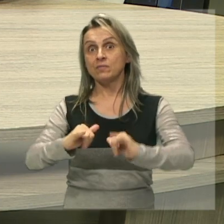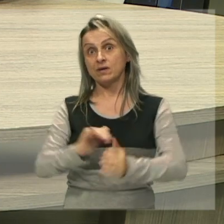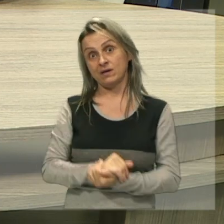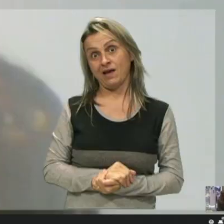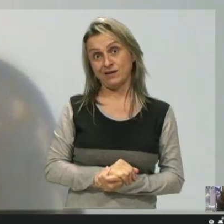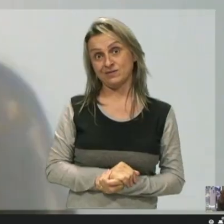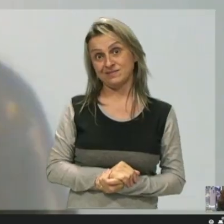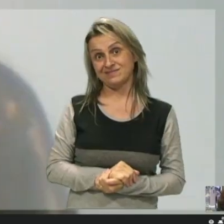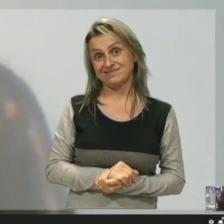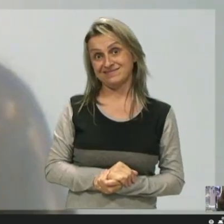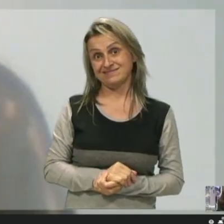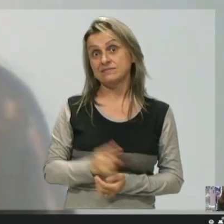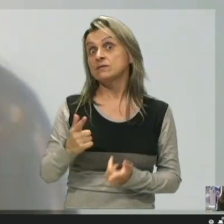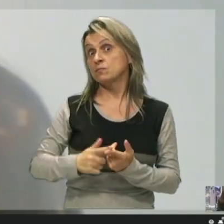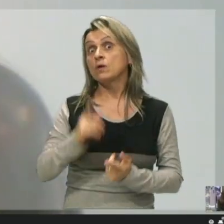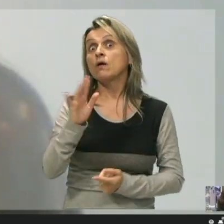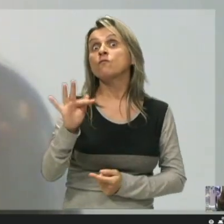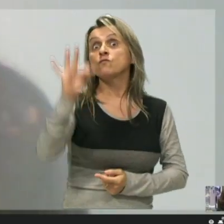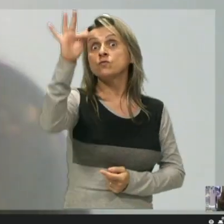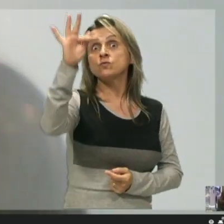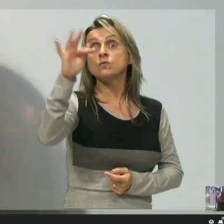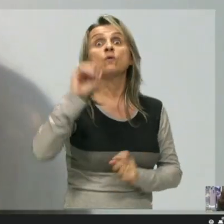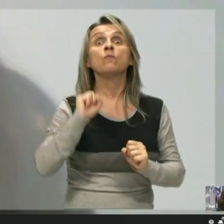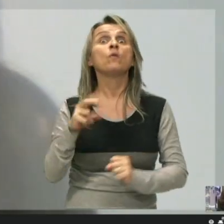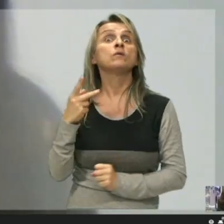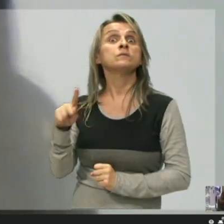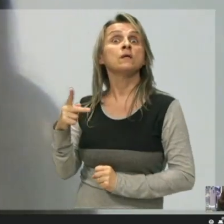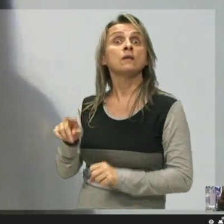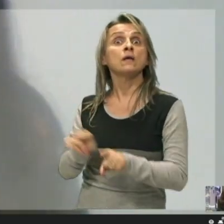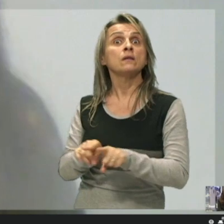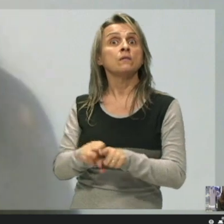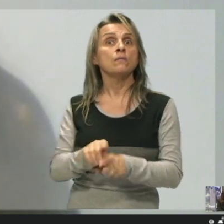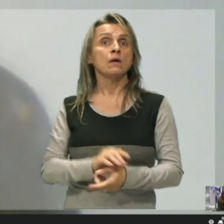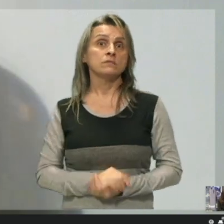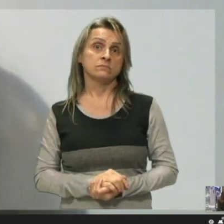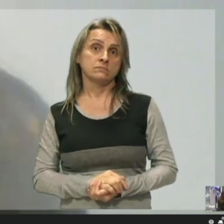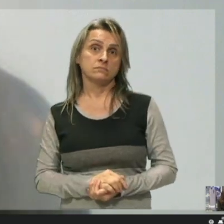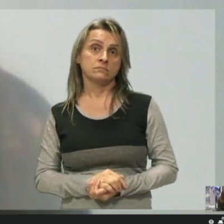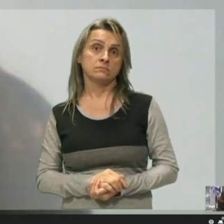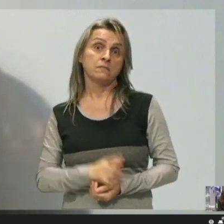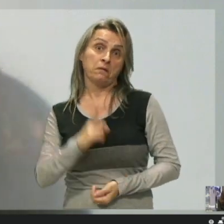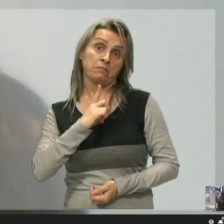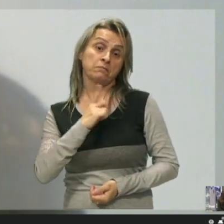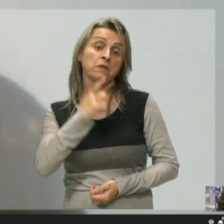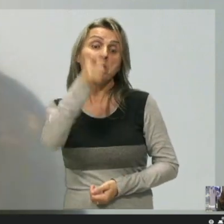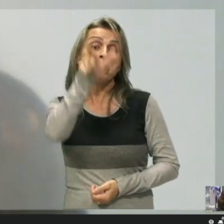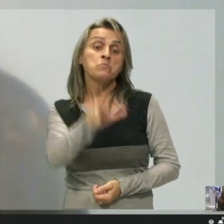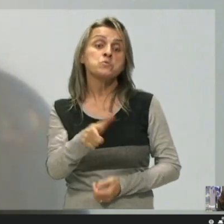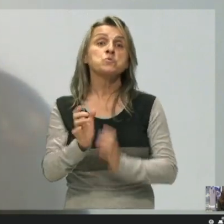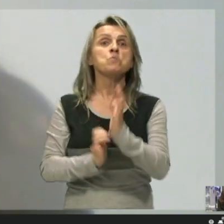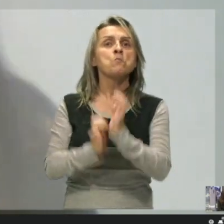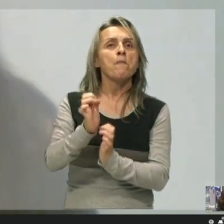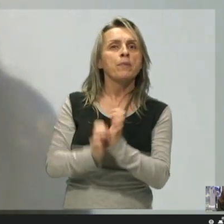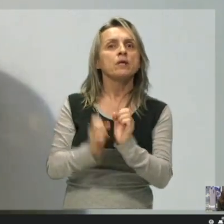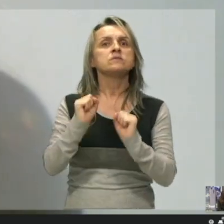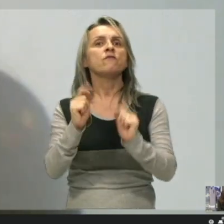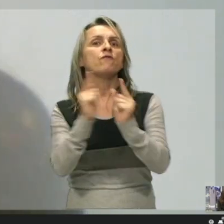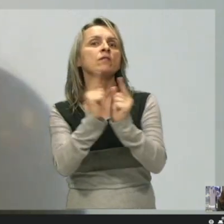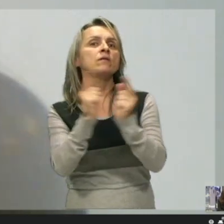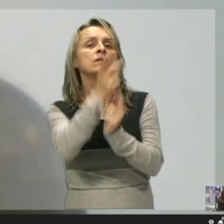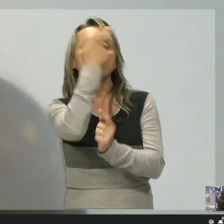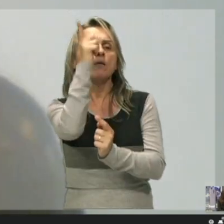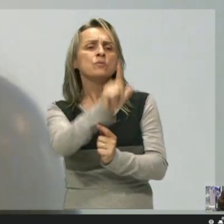começo, ninguém está livre de se tornar um deficiente. Mas eu crio um cara que tem uma empresa que vai atender pessoas com deficiência no trabalho, que vou respeitar a